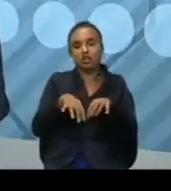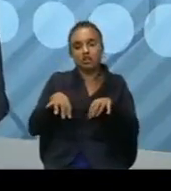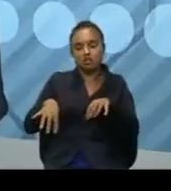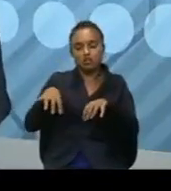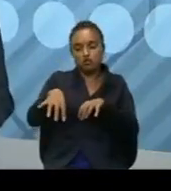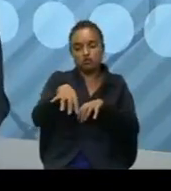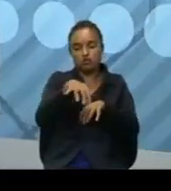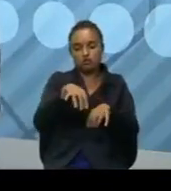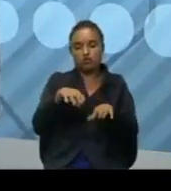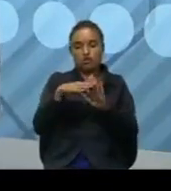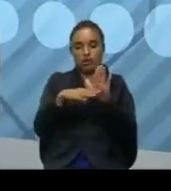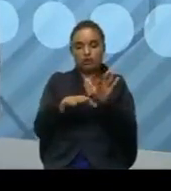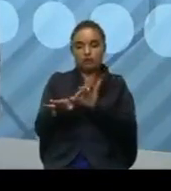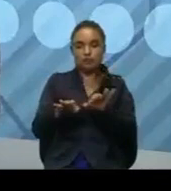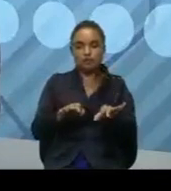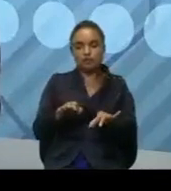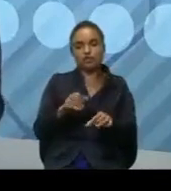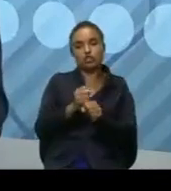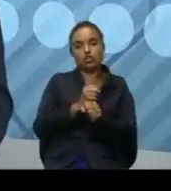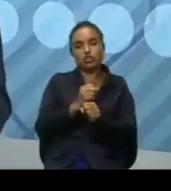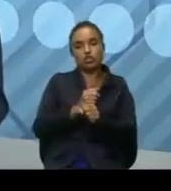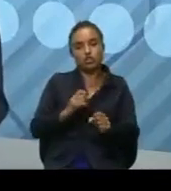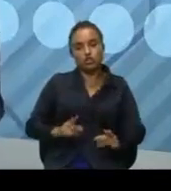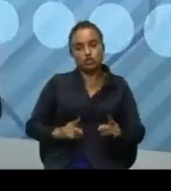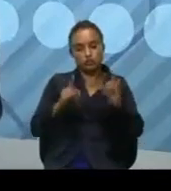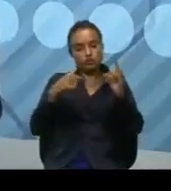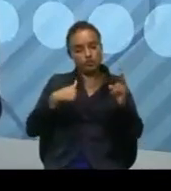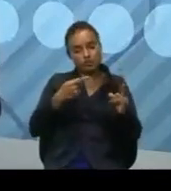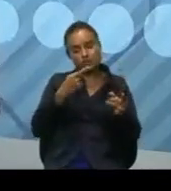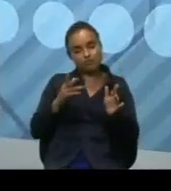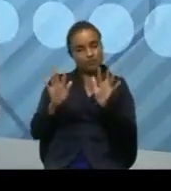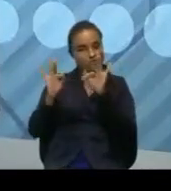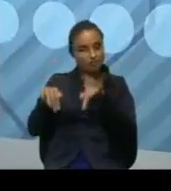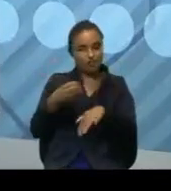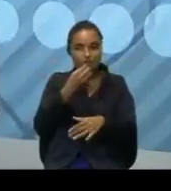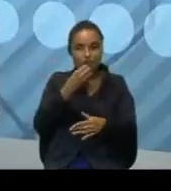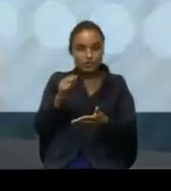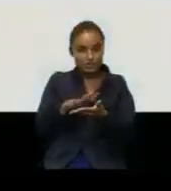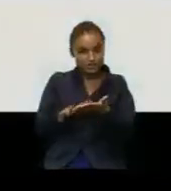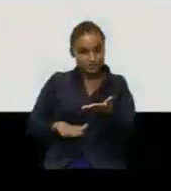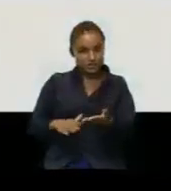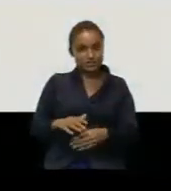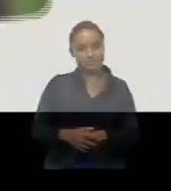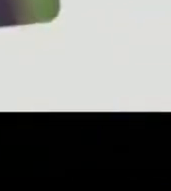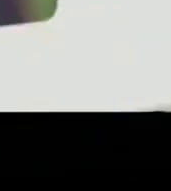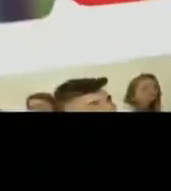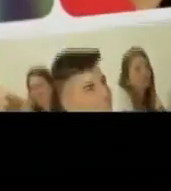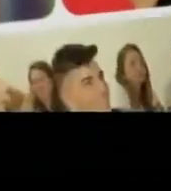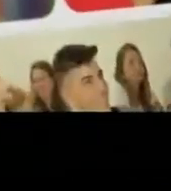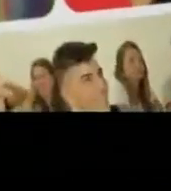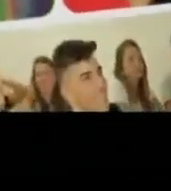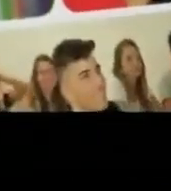alocação, esse planejamento da obra. Tudo bem? Então, me despeço por aqui e boa atividade.